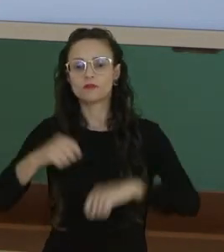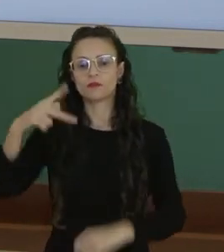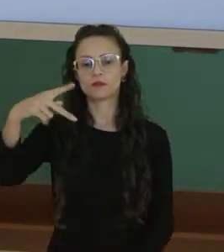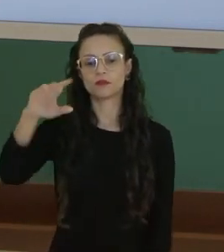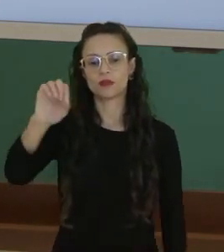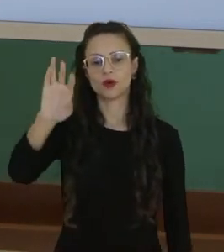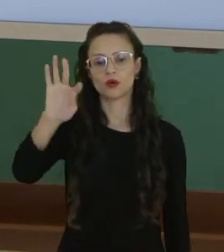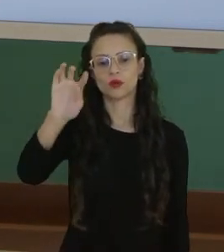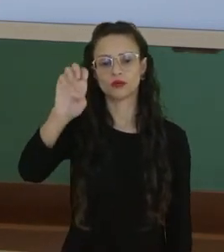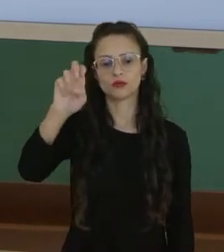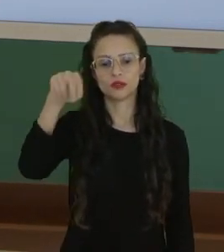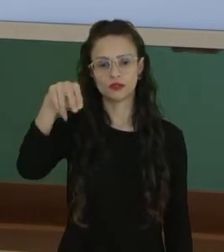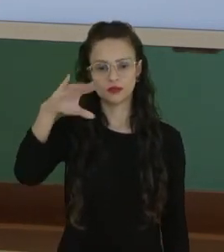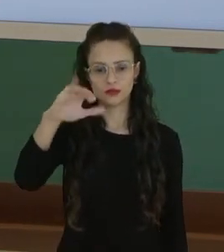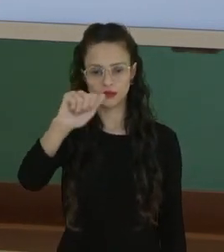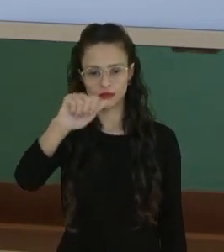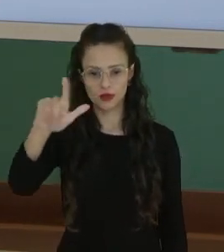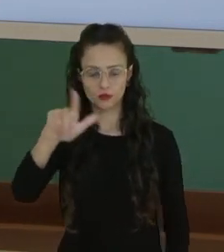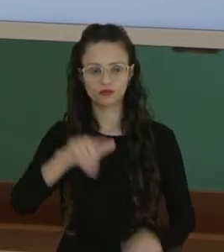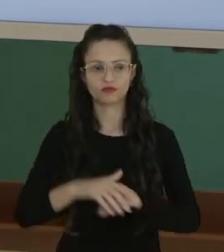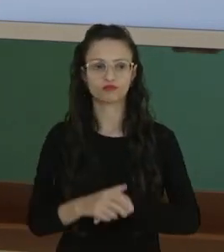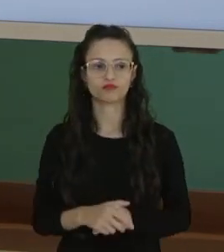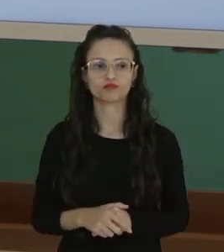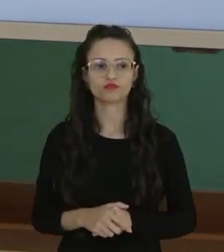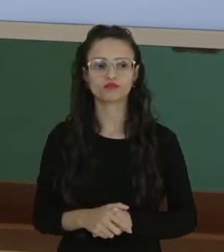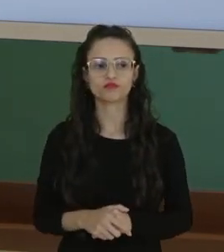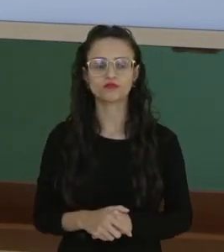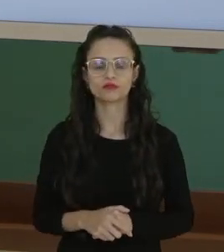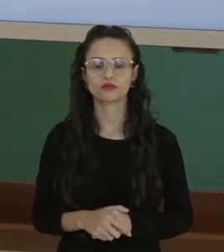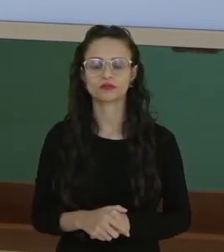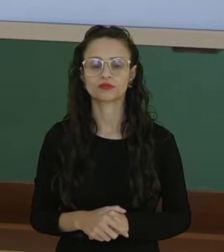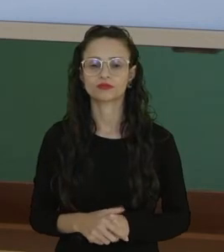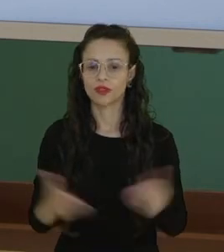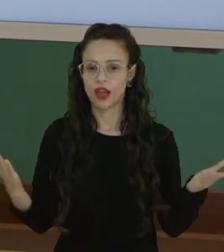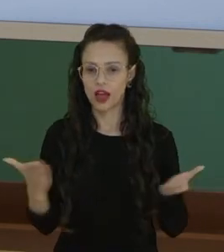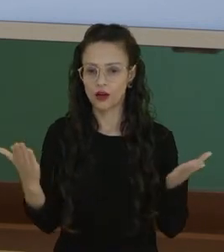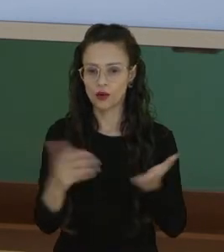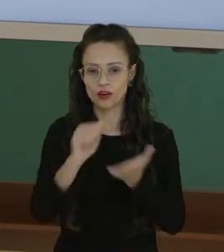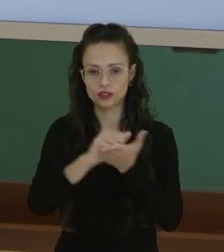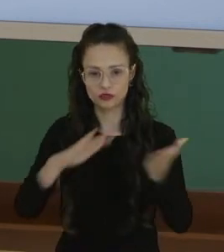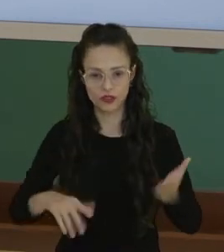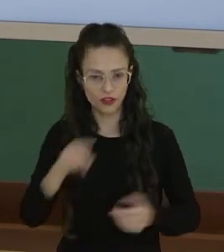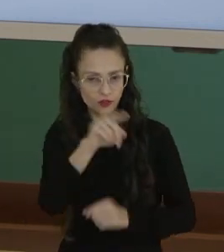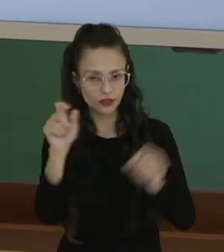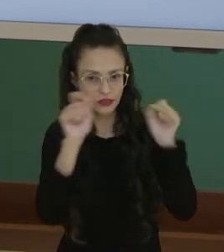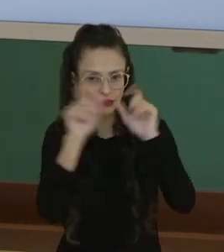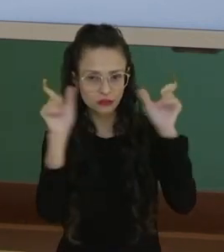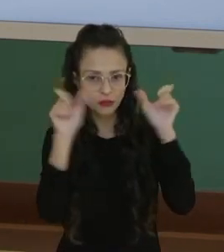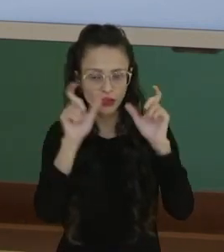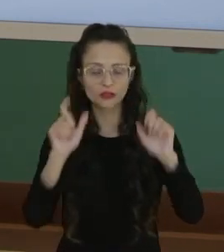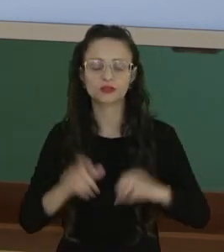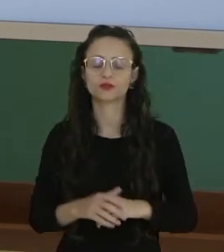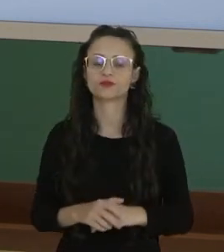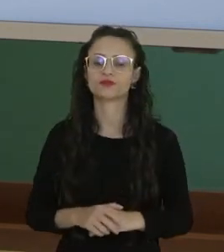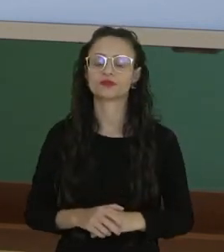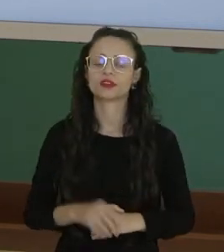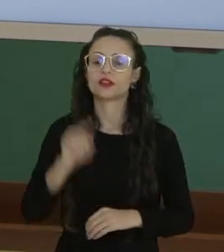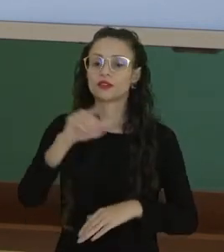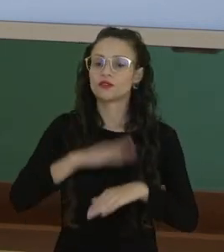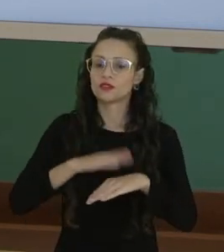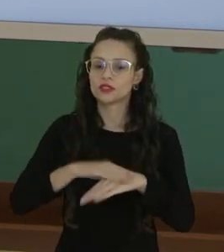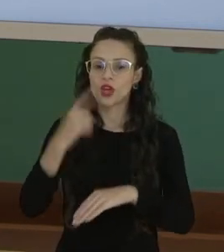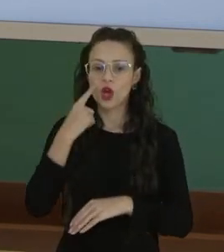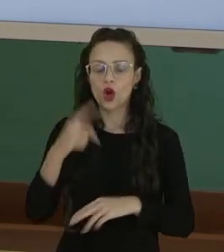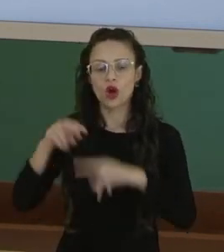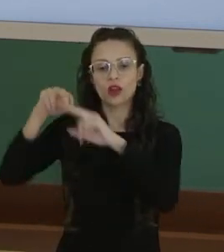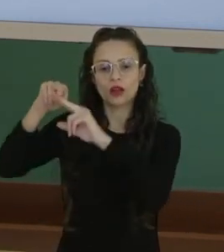potencial. Buenas. Bem, vamos fazer uma atividade para ver se vocês estão espertos aí? Observe o deslocamento